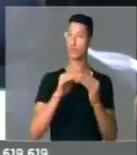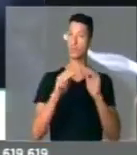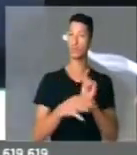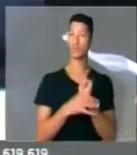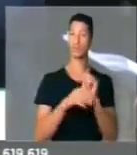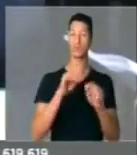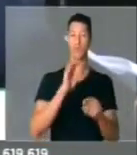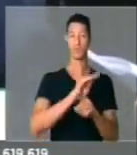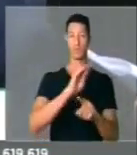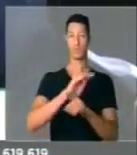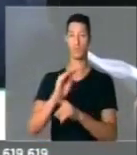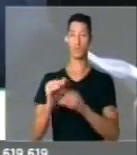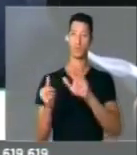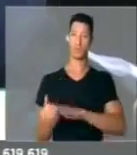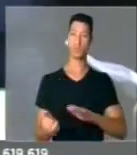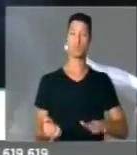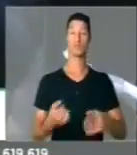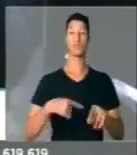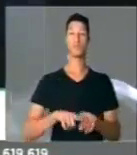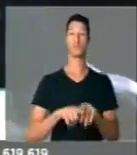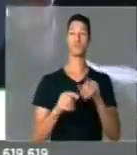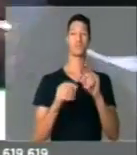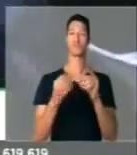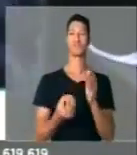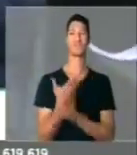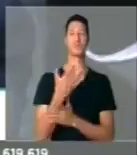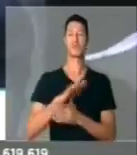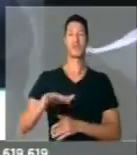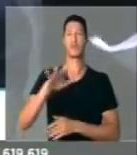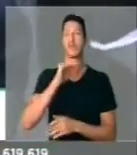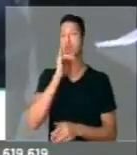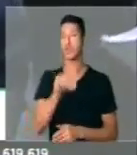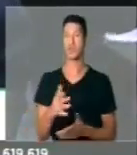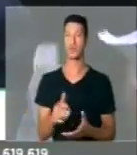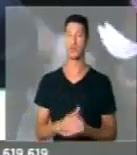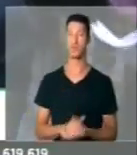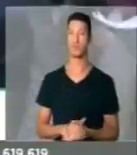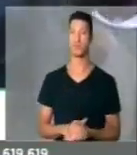garantir a proteção da criança. Então, não se... Muito obrigado, deputado.